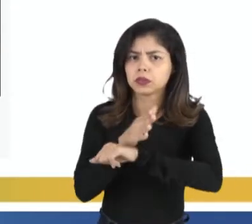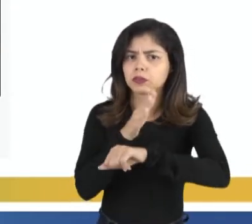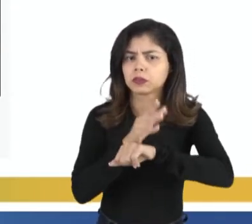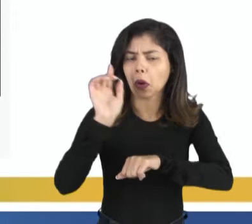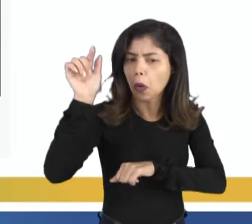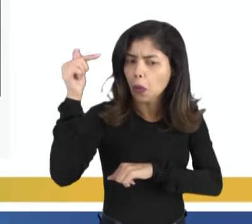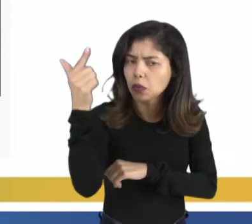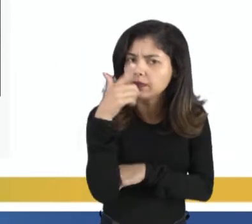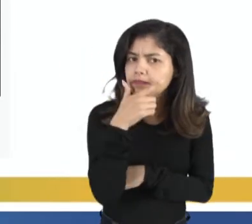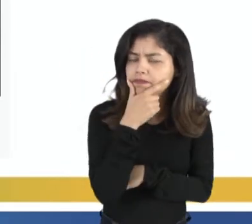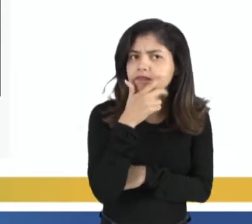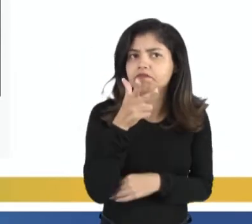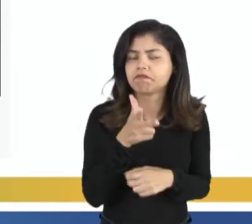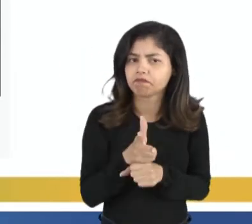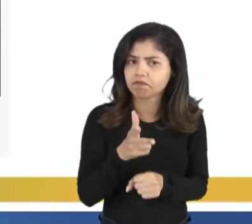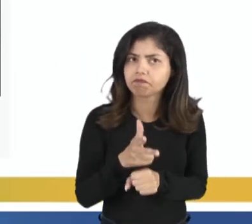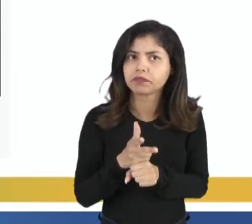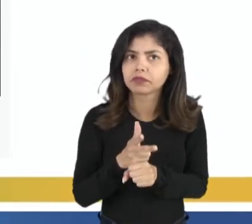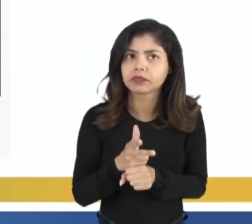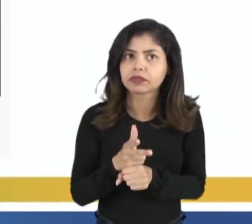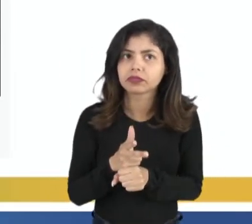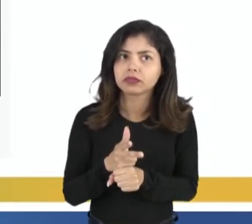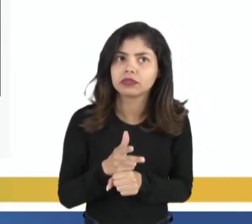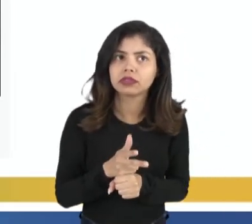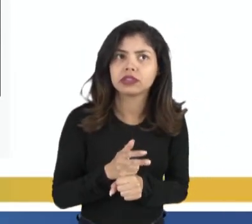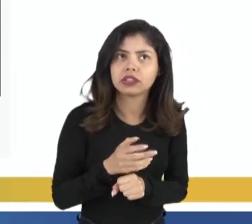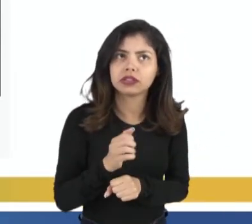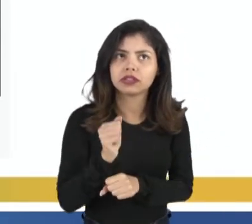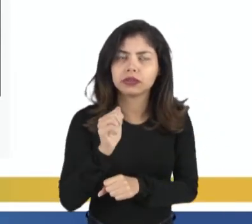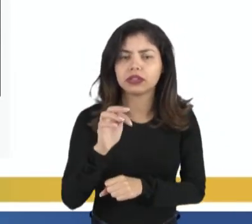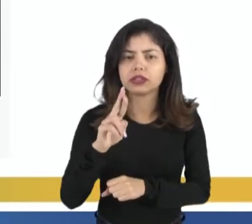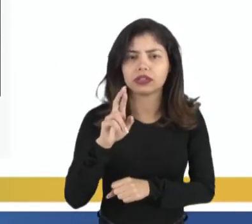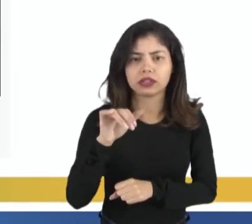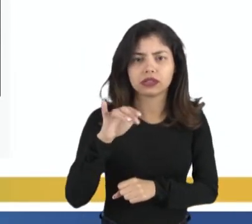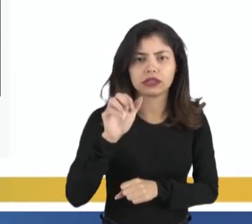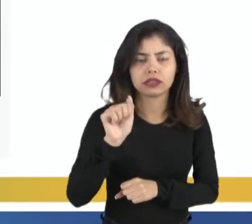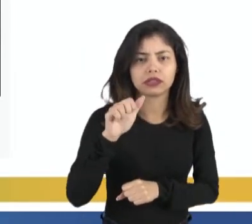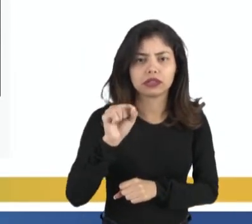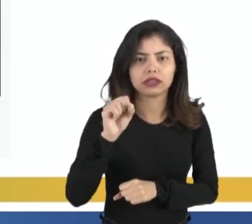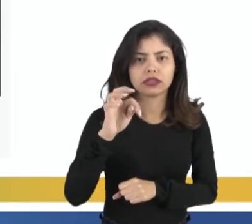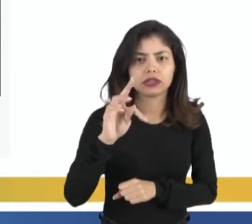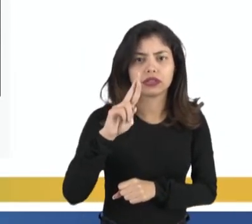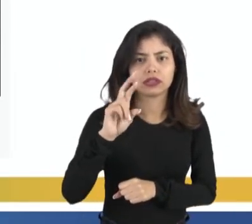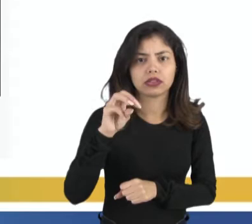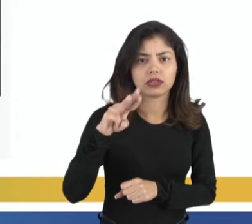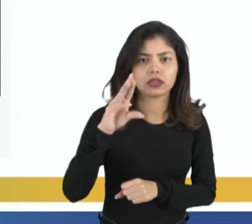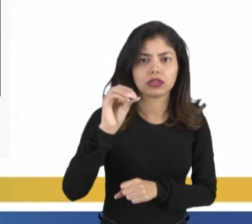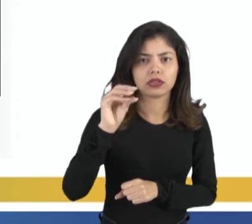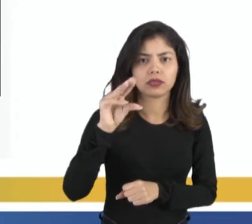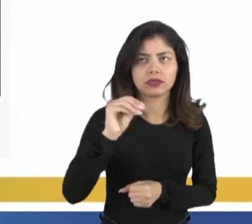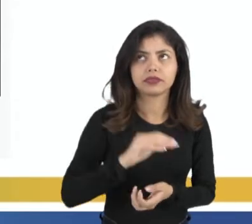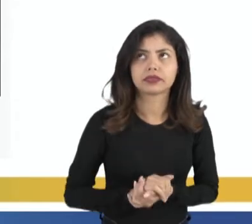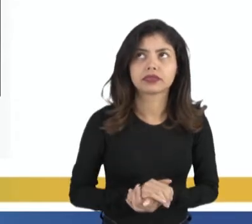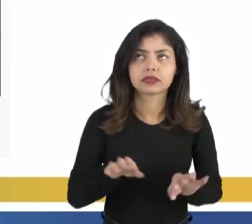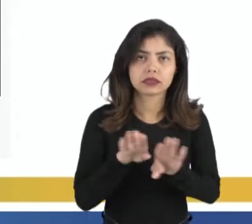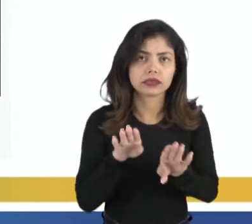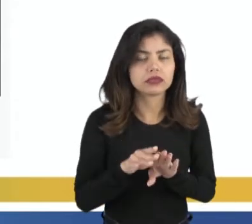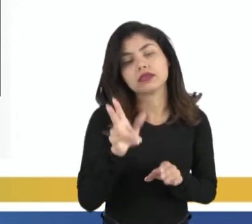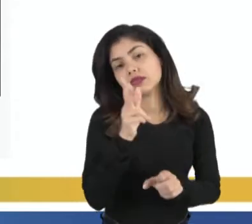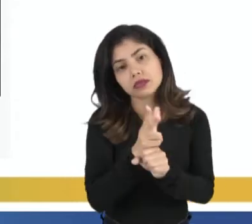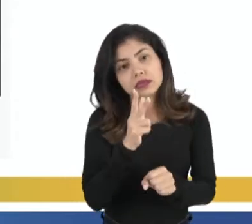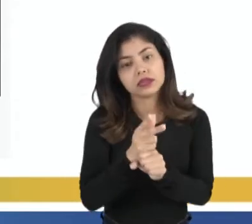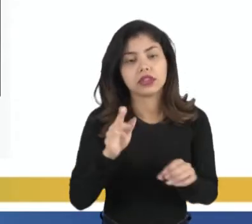para visitar outra galáxia é um vídeo que tem de um astrônomo muito famoso na internet né que é o meio de Grace e esse vídeo